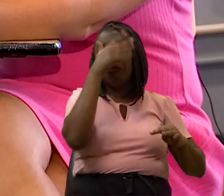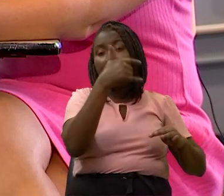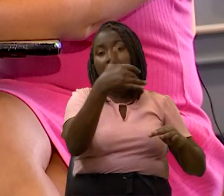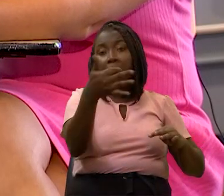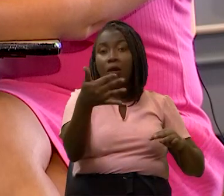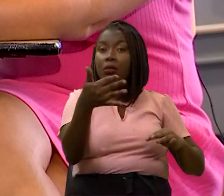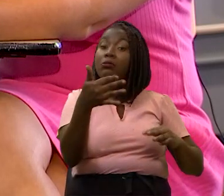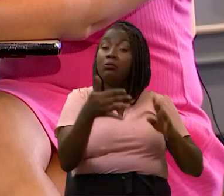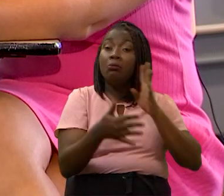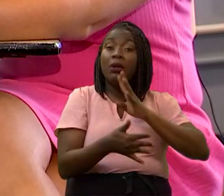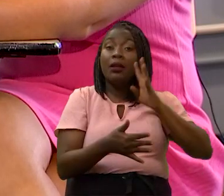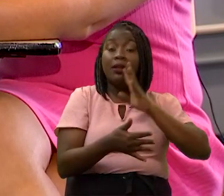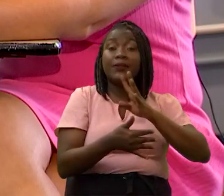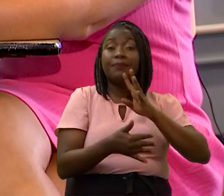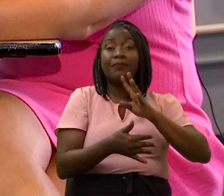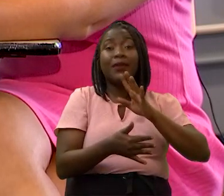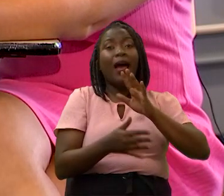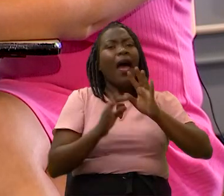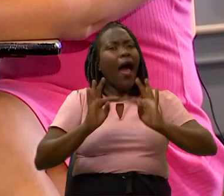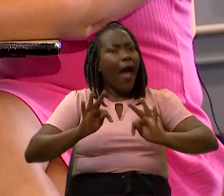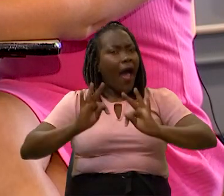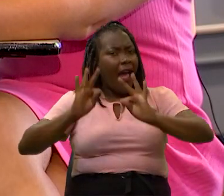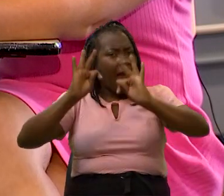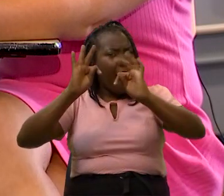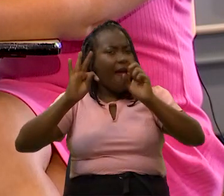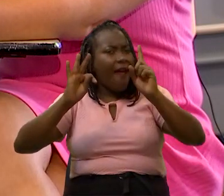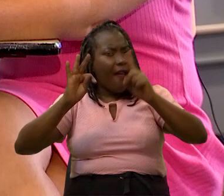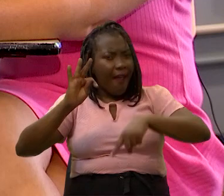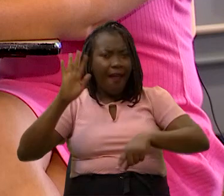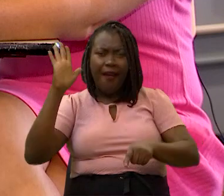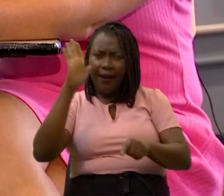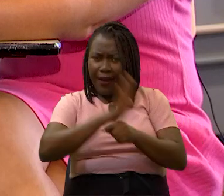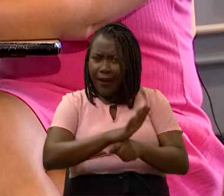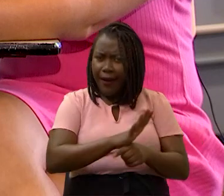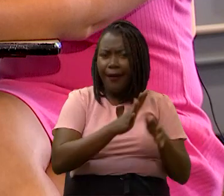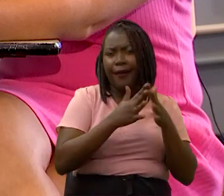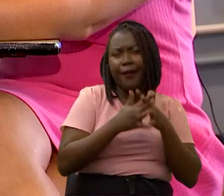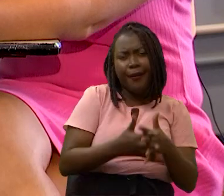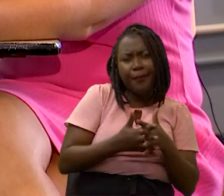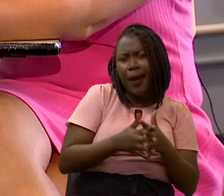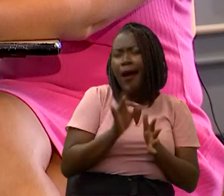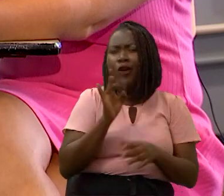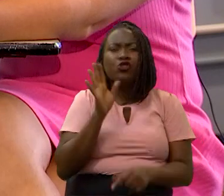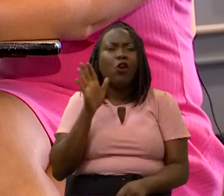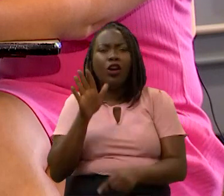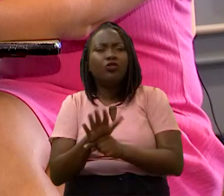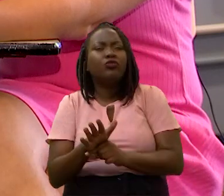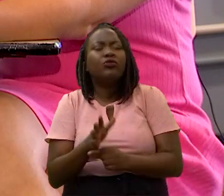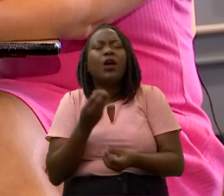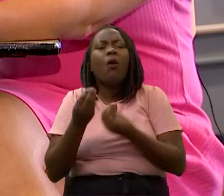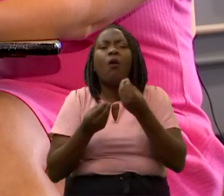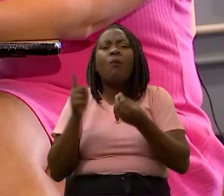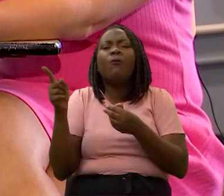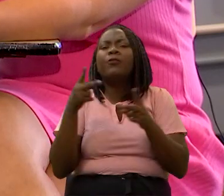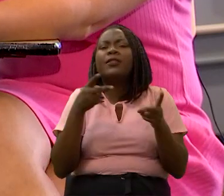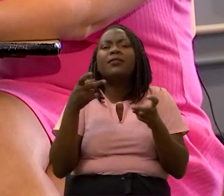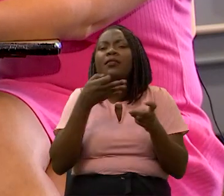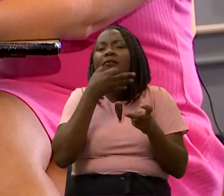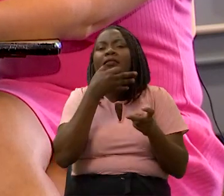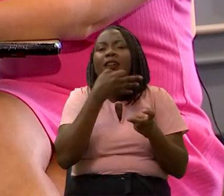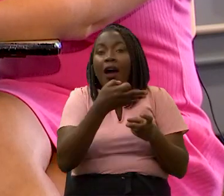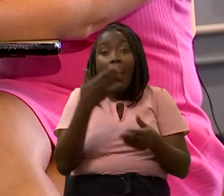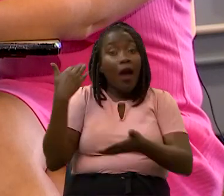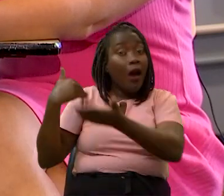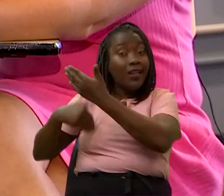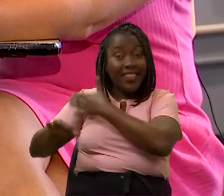matemática, não sei o que. Beleza. A tecnologia, ela ajuda e atrapalha, só ajuda? Como que você vê